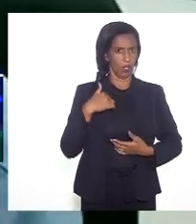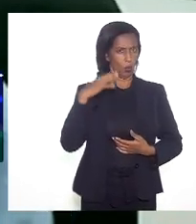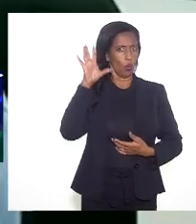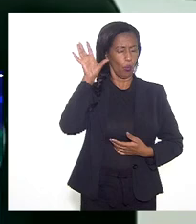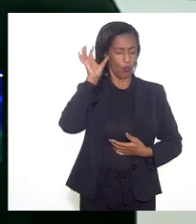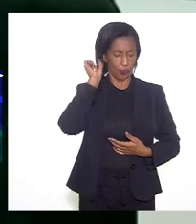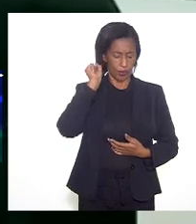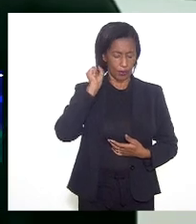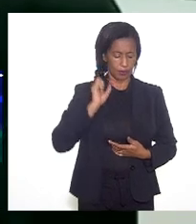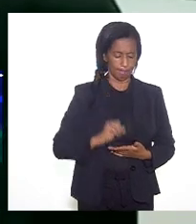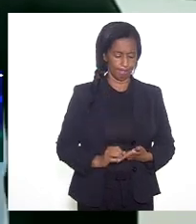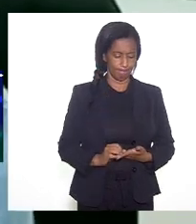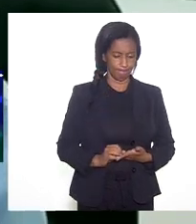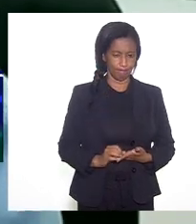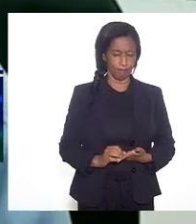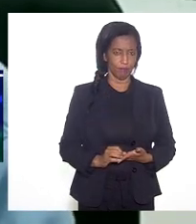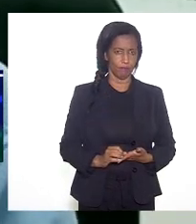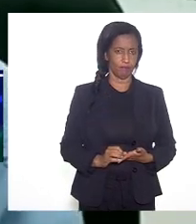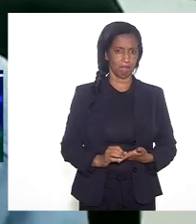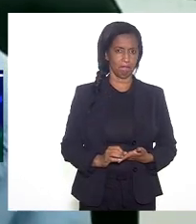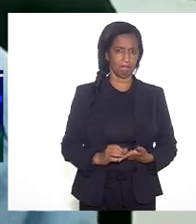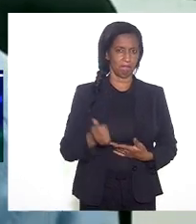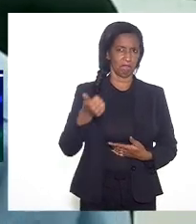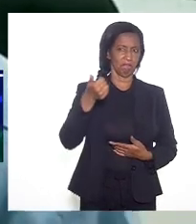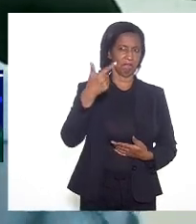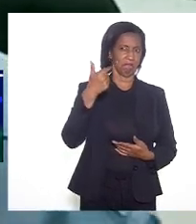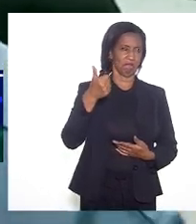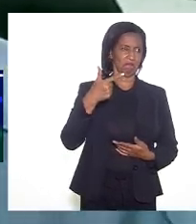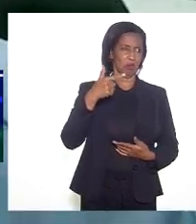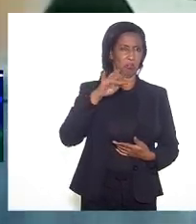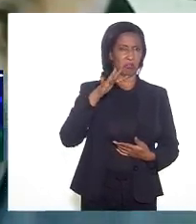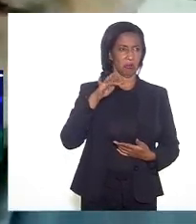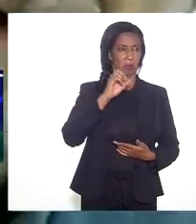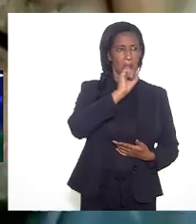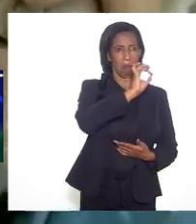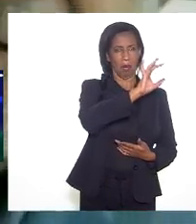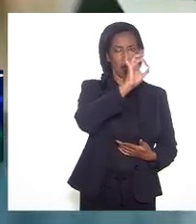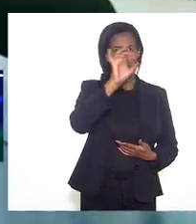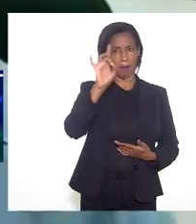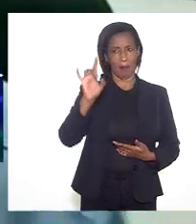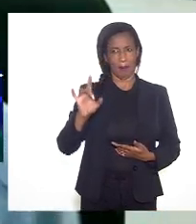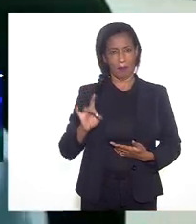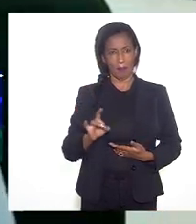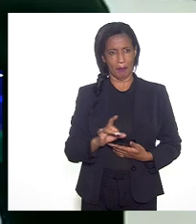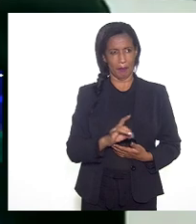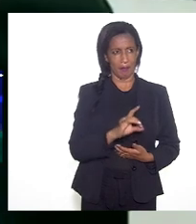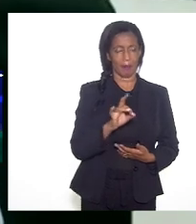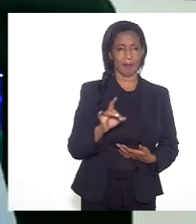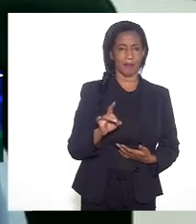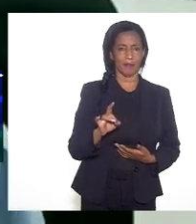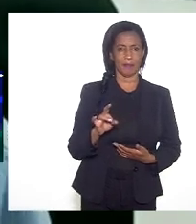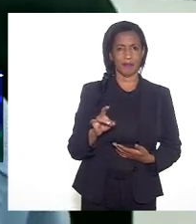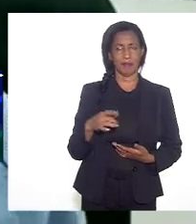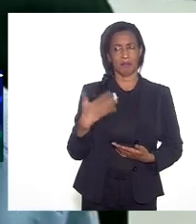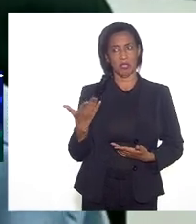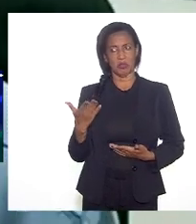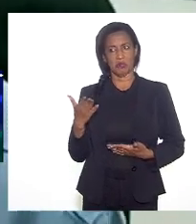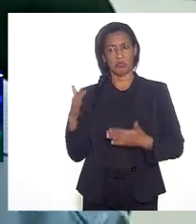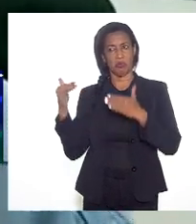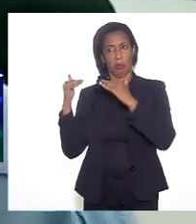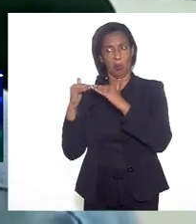atentamente uma dúzia de discursos, quer sejam favoráveis e quer